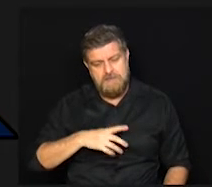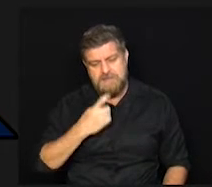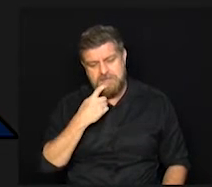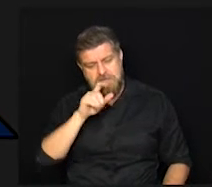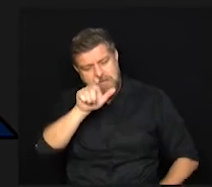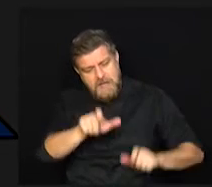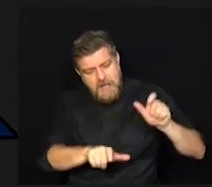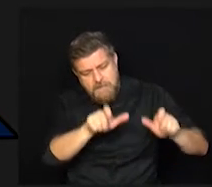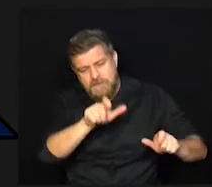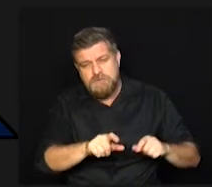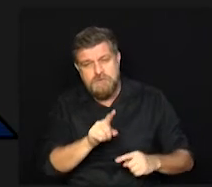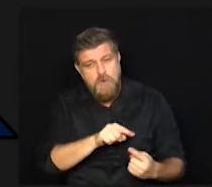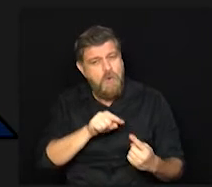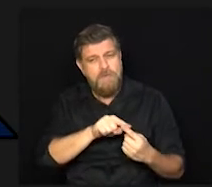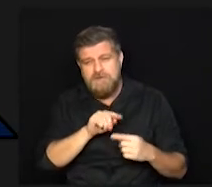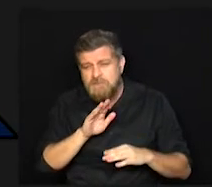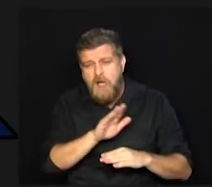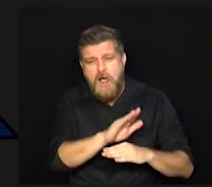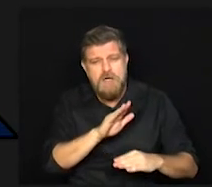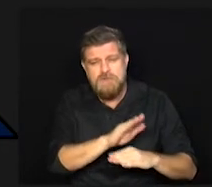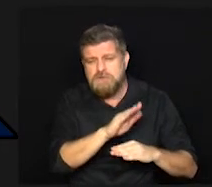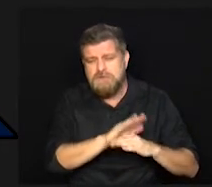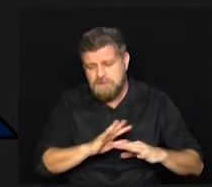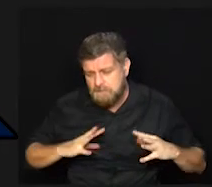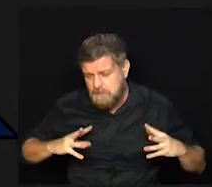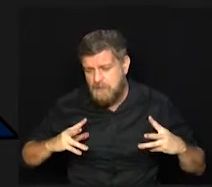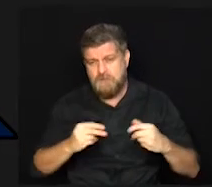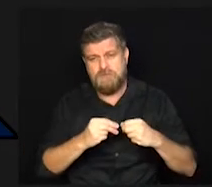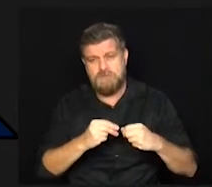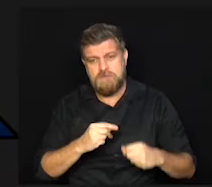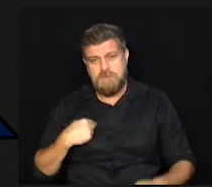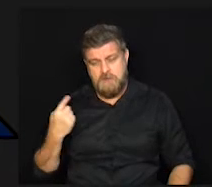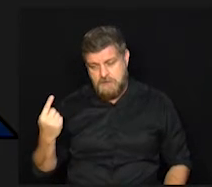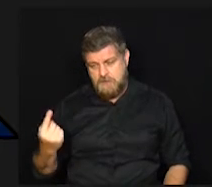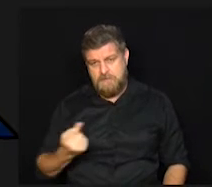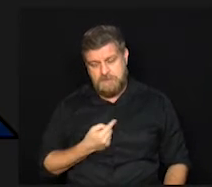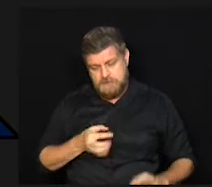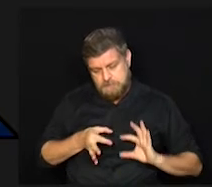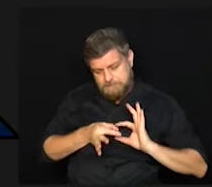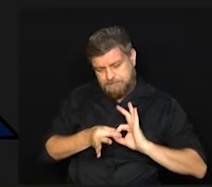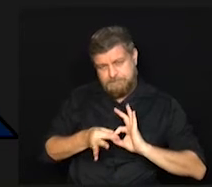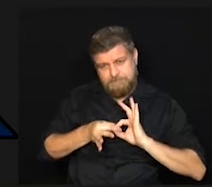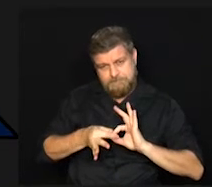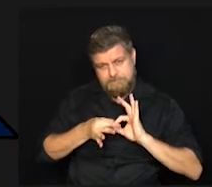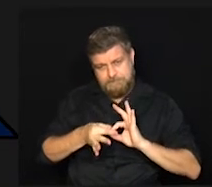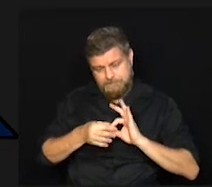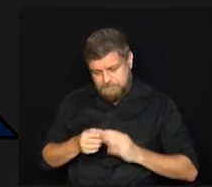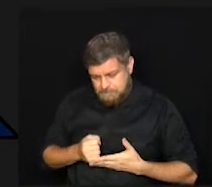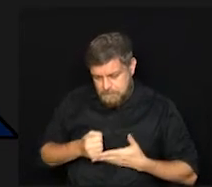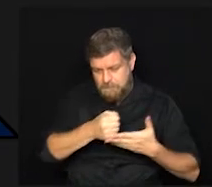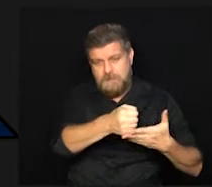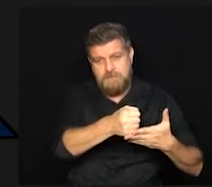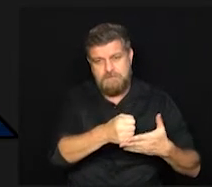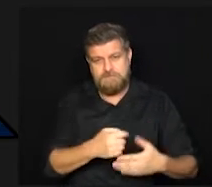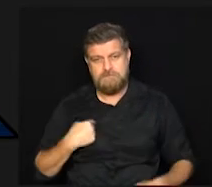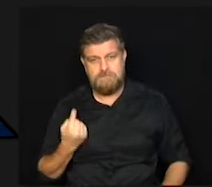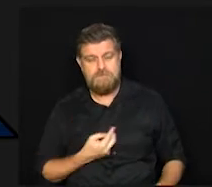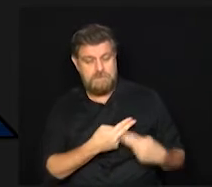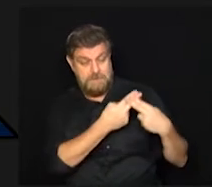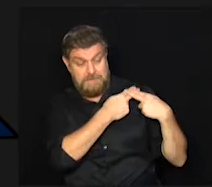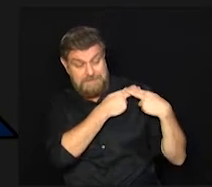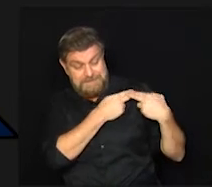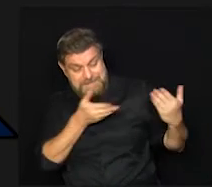tá? Para no que for preciso a gente poder somar forças e contribuir, que essa é a nossa missão agora, né, Marrom?